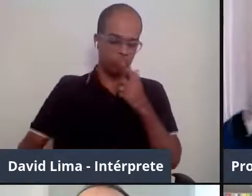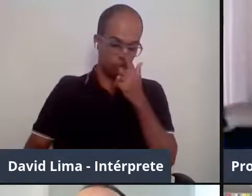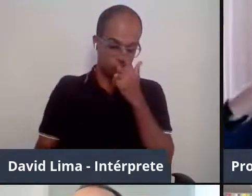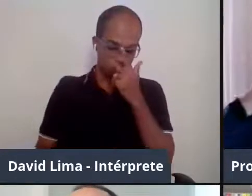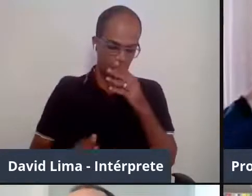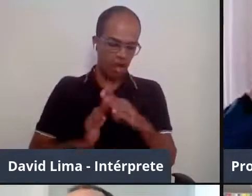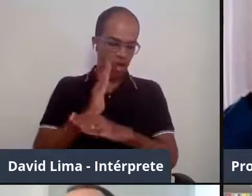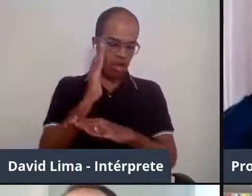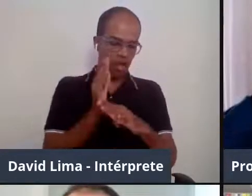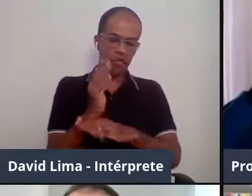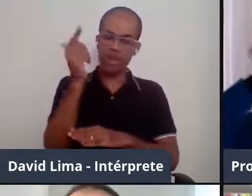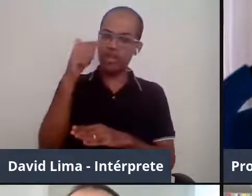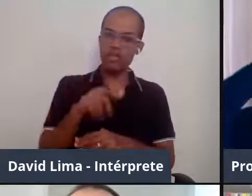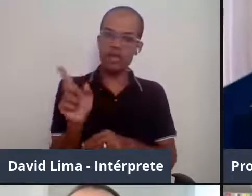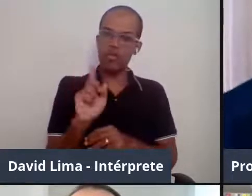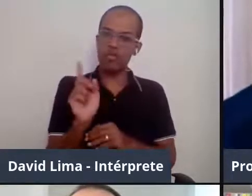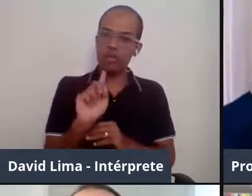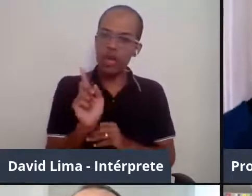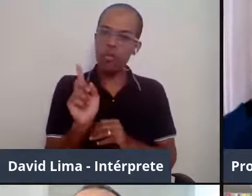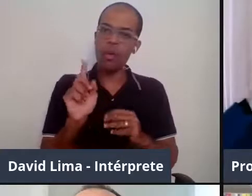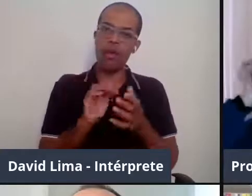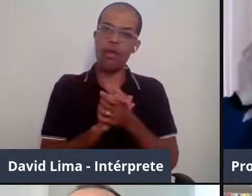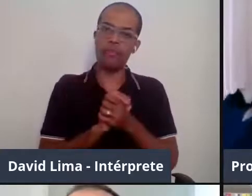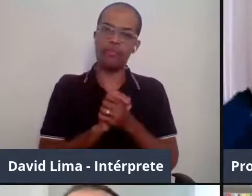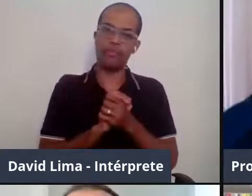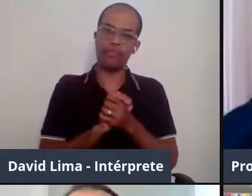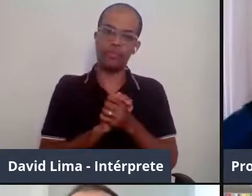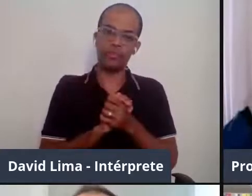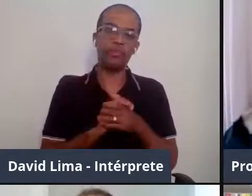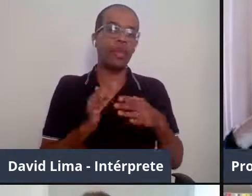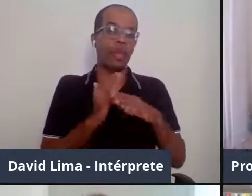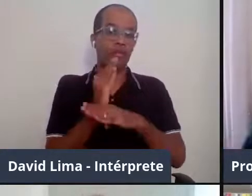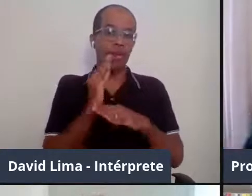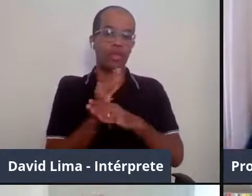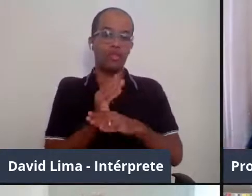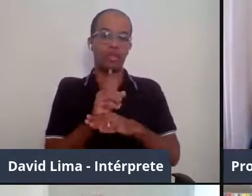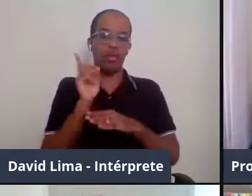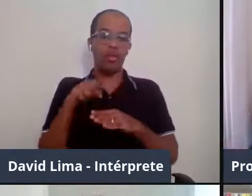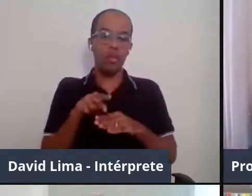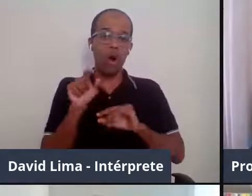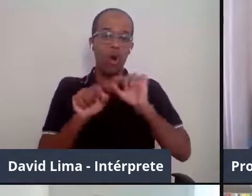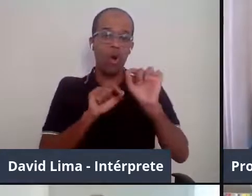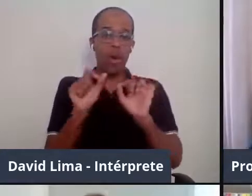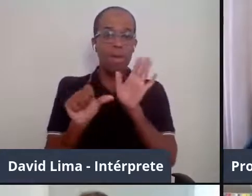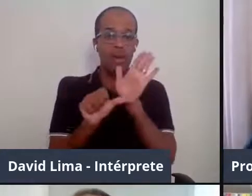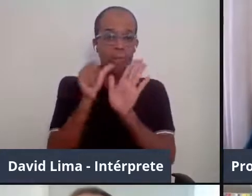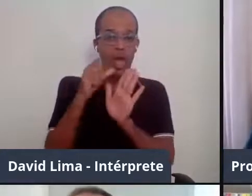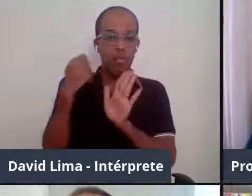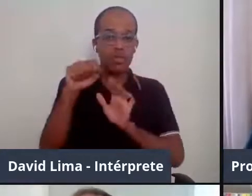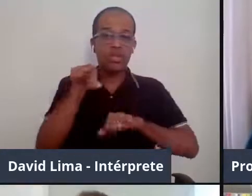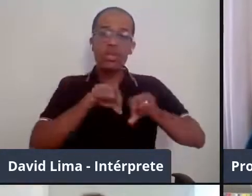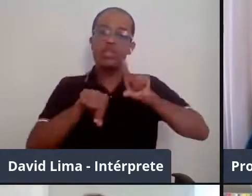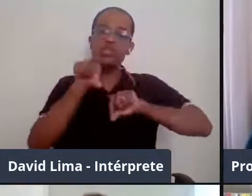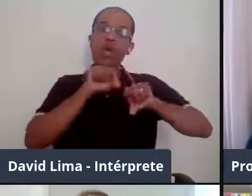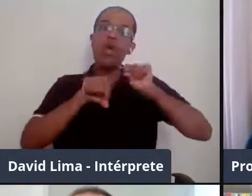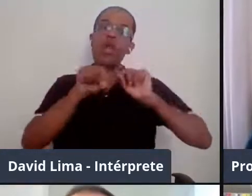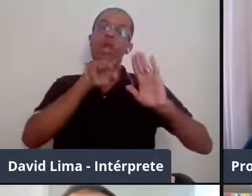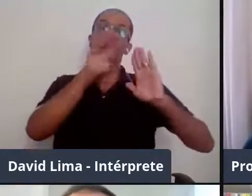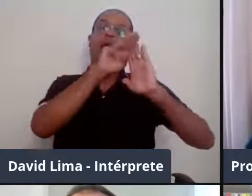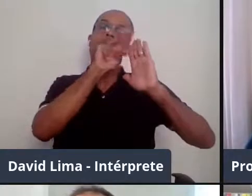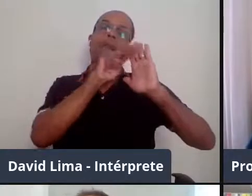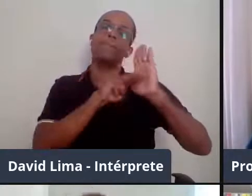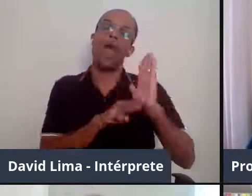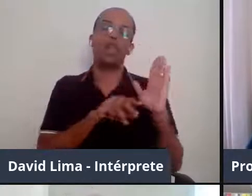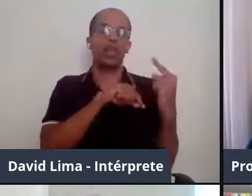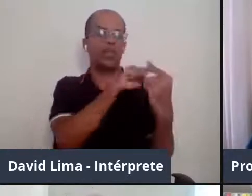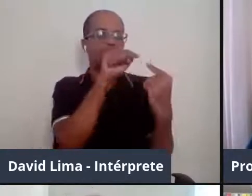revalidação não é um fim em si. A revalidação é o meio. Então, a gente primeiro tem que definir nossas metas, nossos